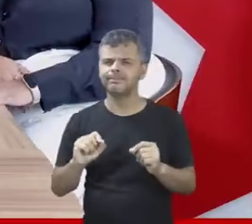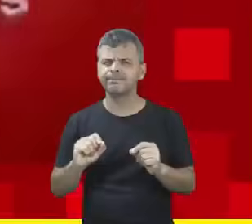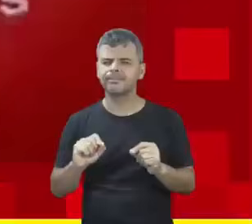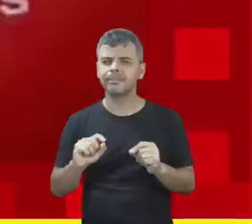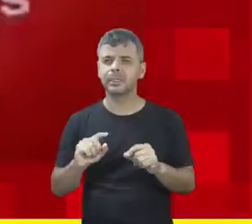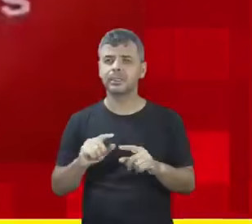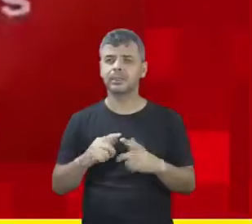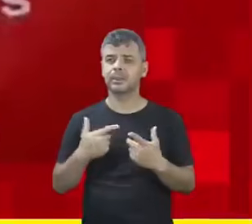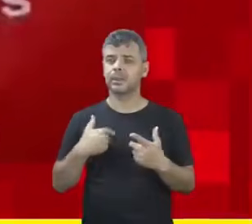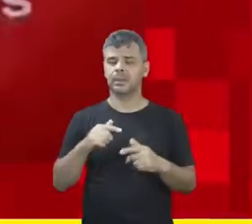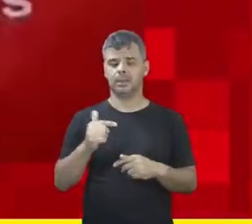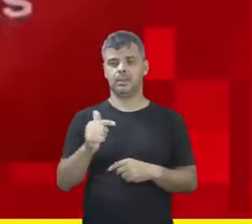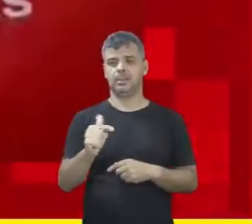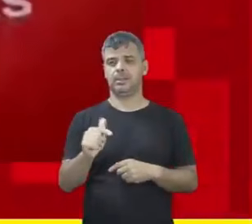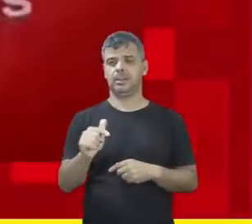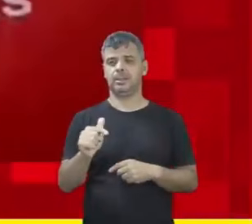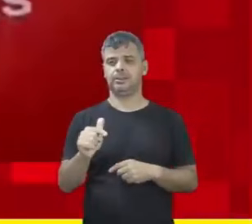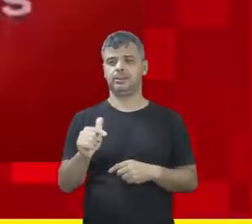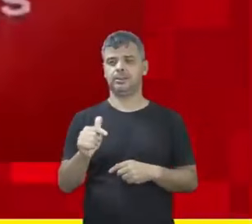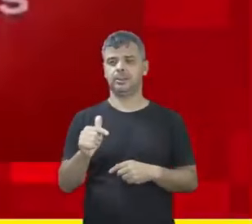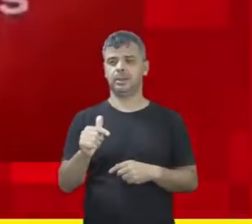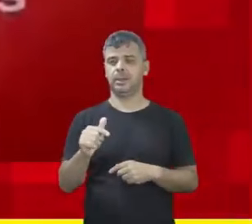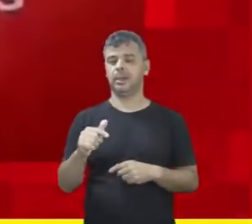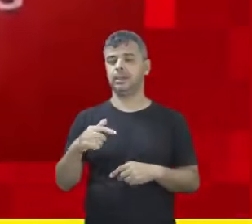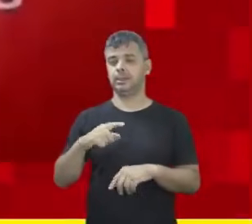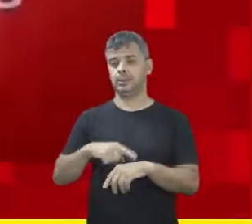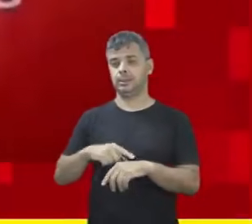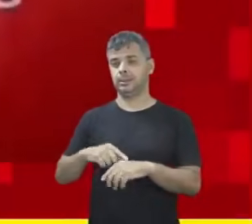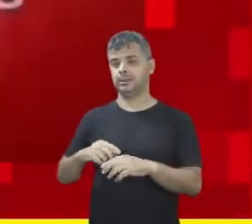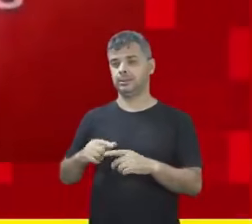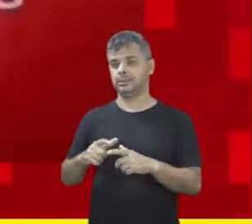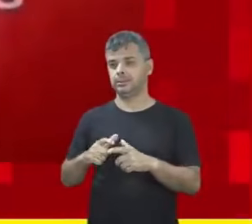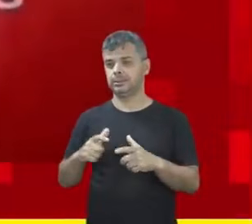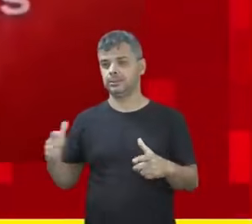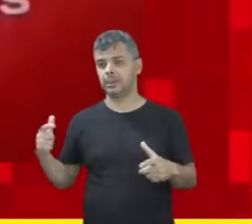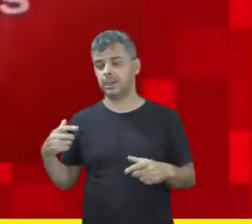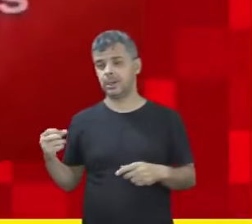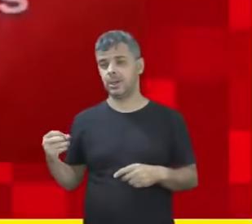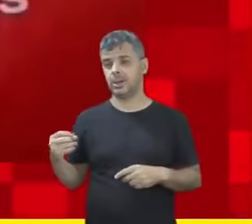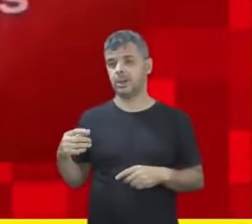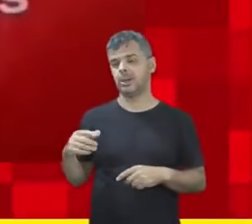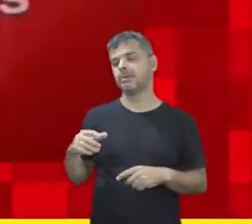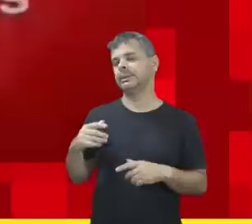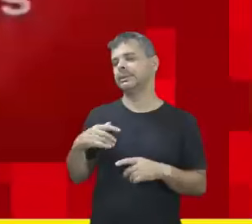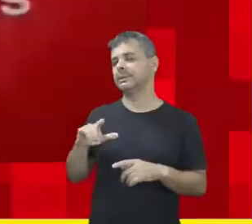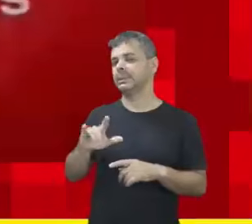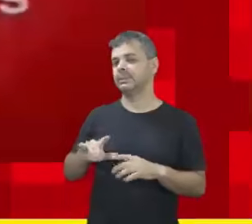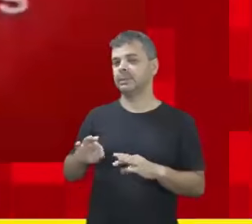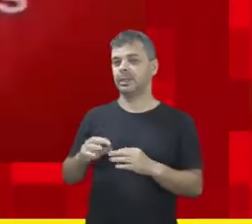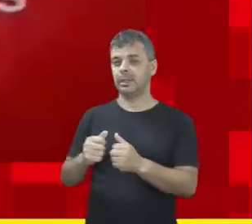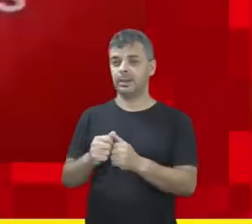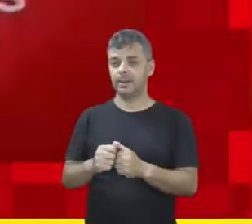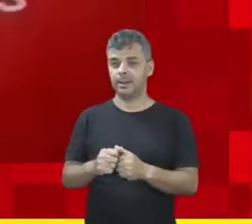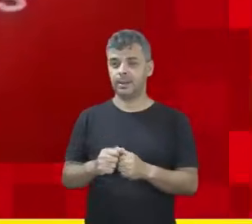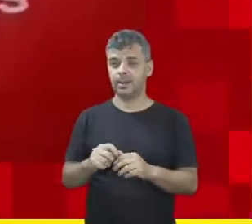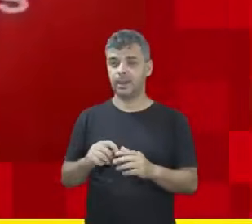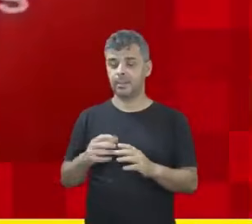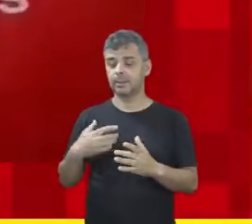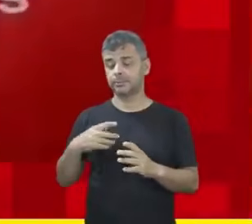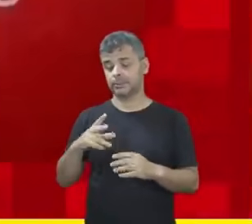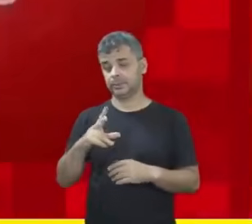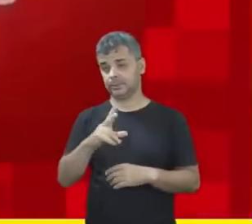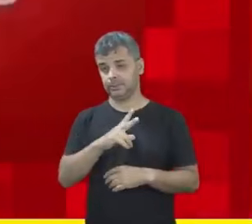que não tenho tantos momentos assim, não sou tão blog, né, mas na questão mesmo